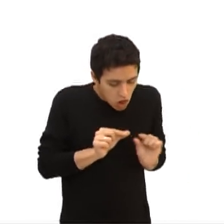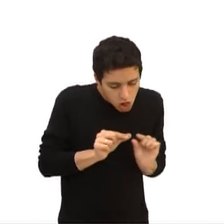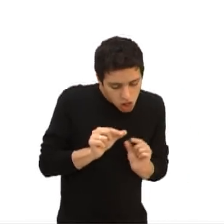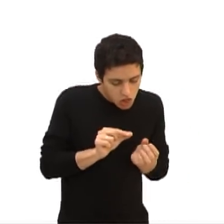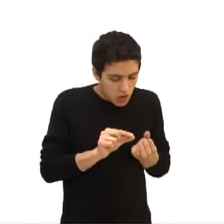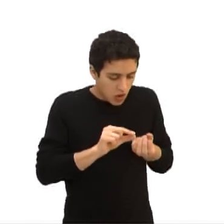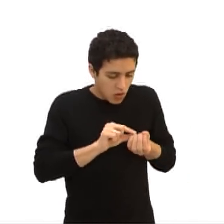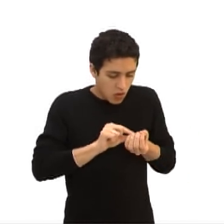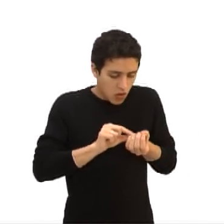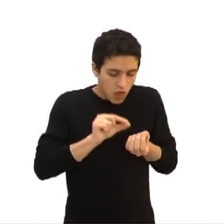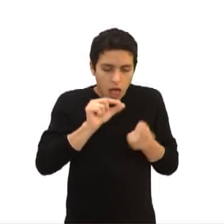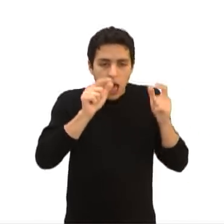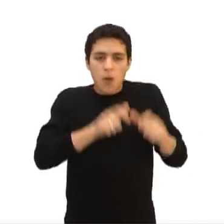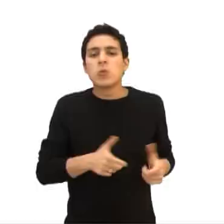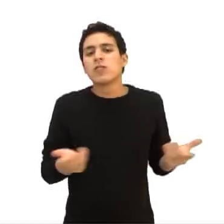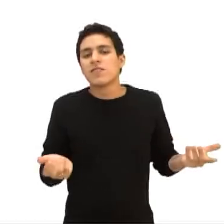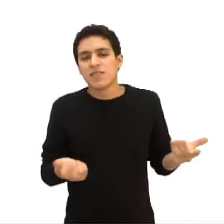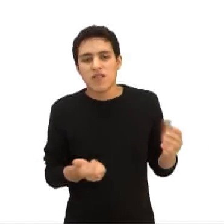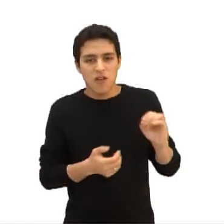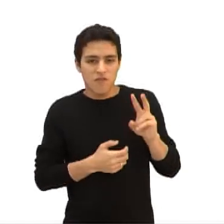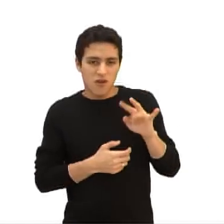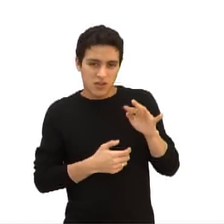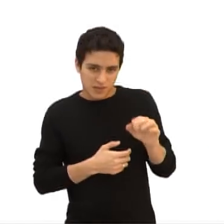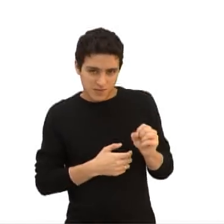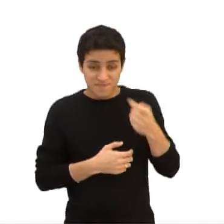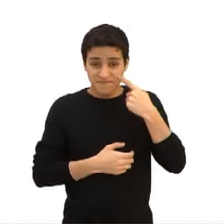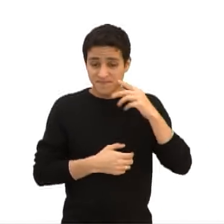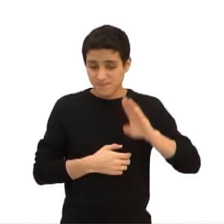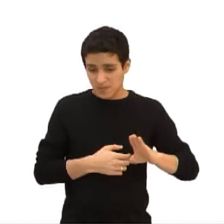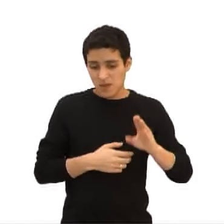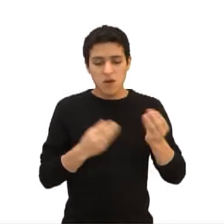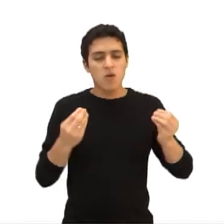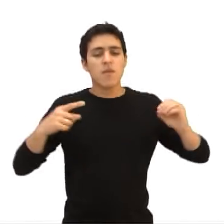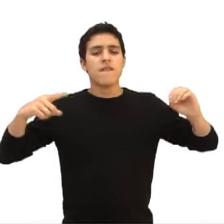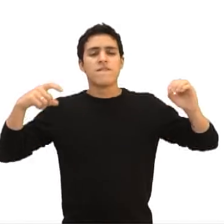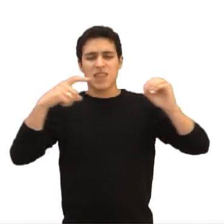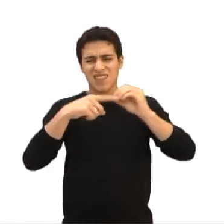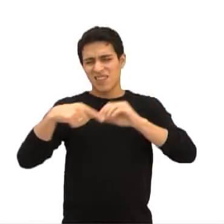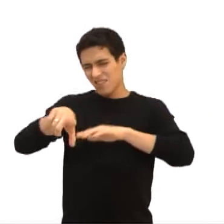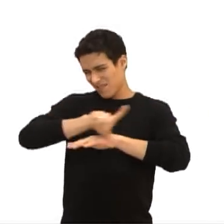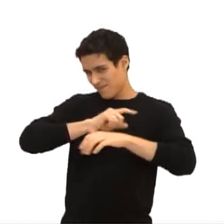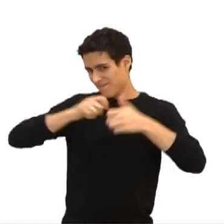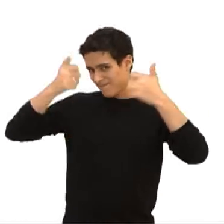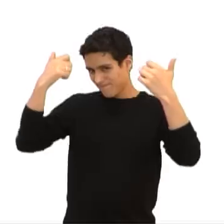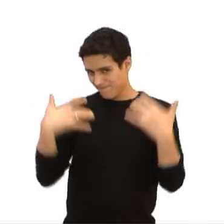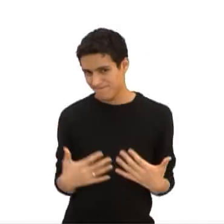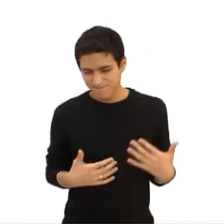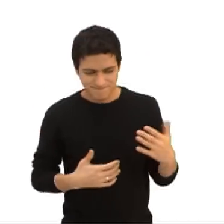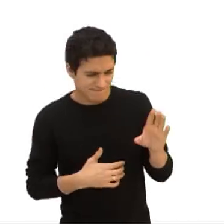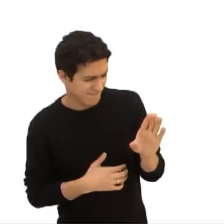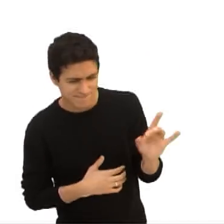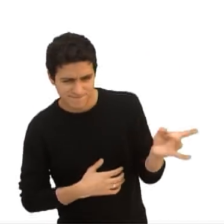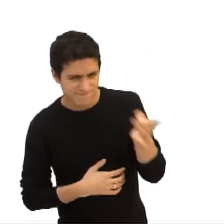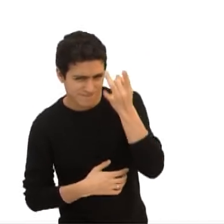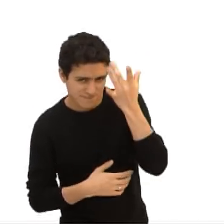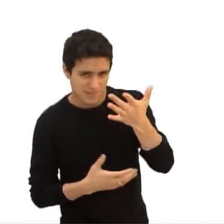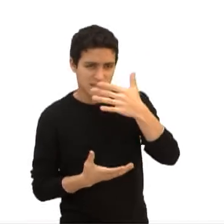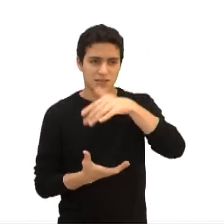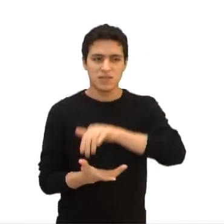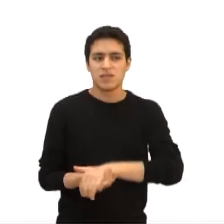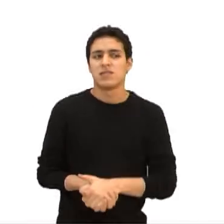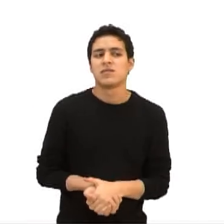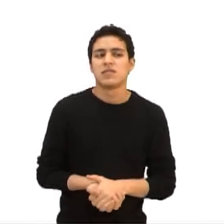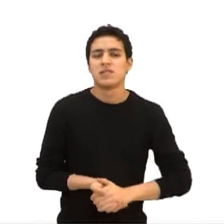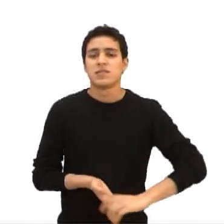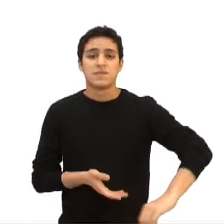são formados? Na letra B, a fecundação, a gente acabou de ver, né? Então a letra B tá moleza.